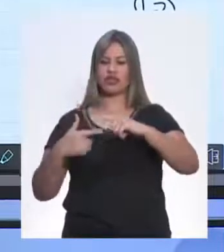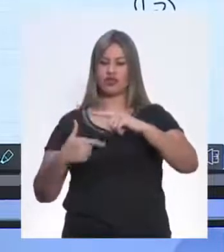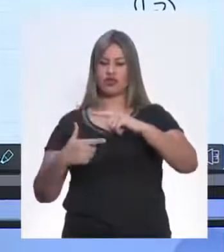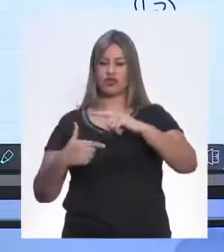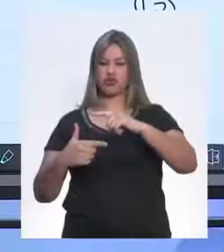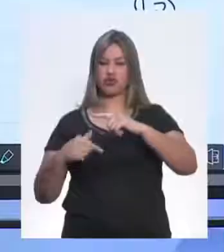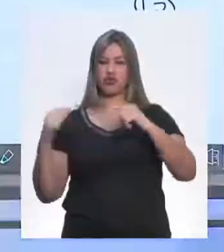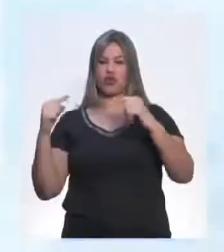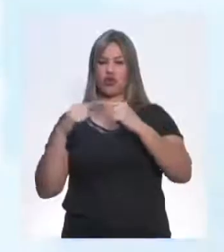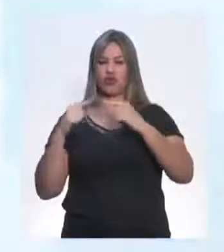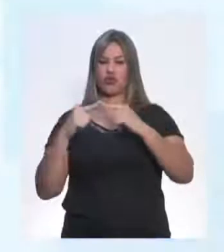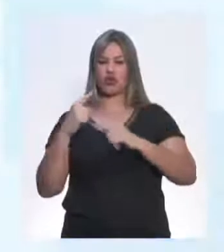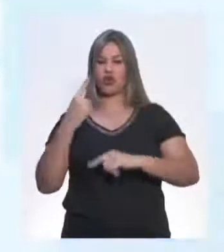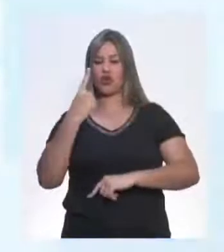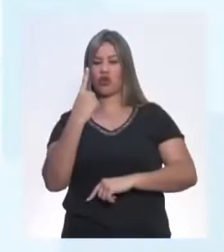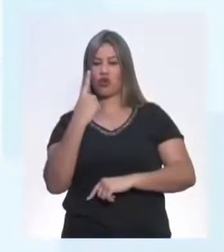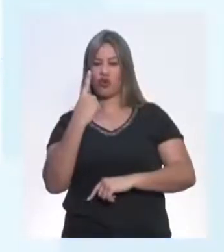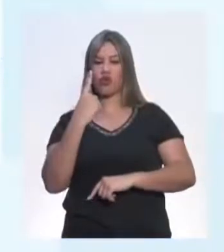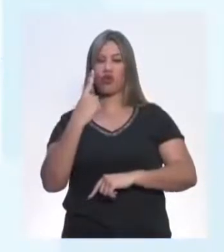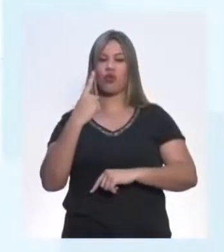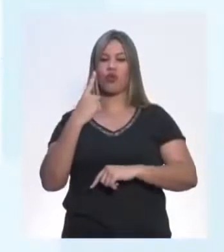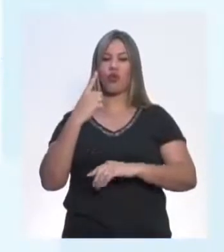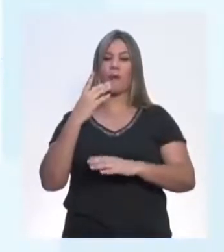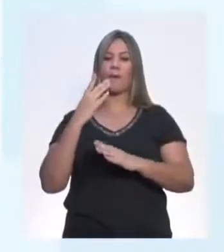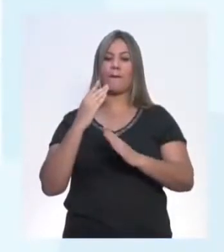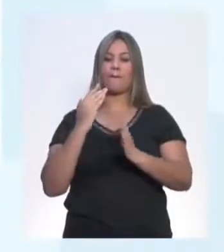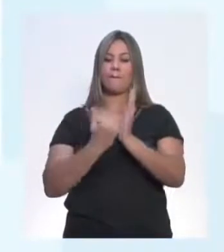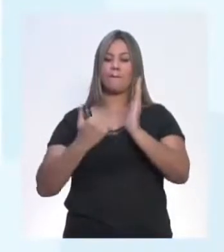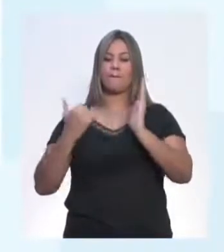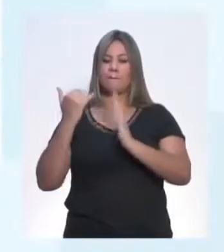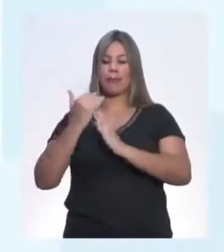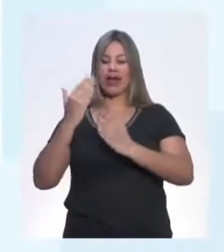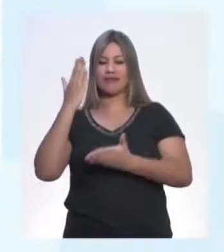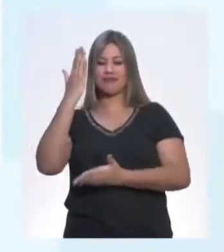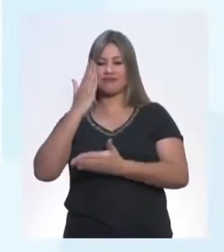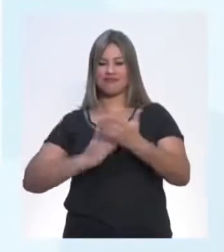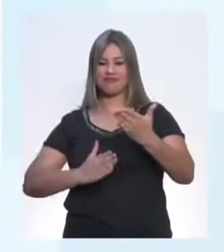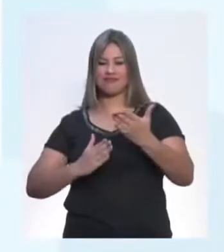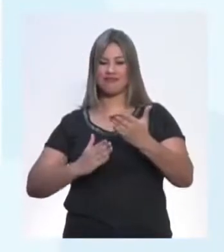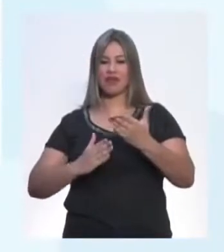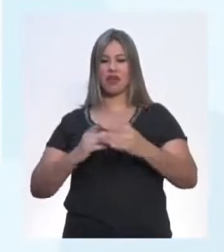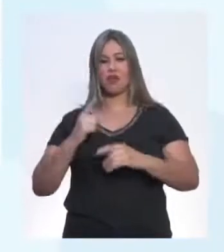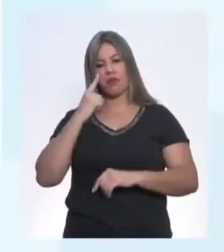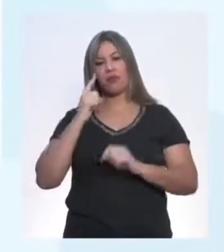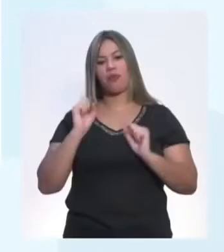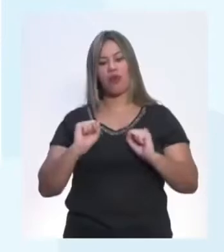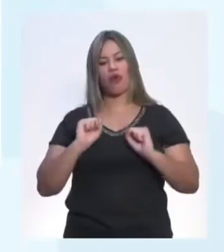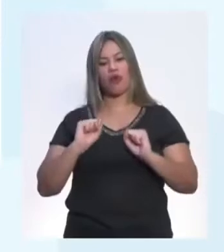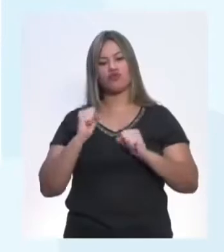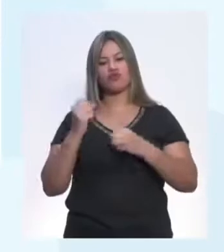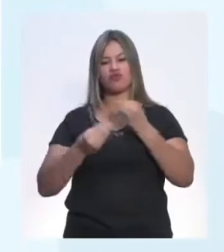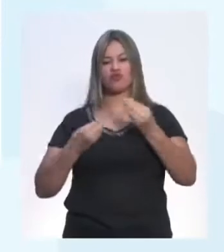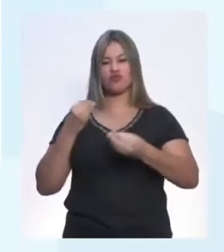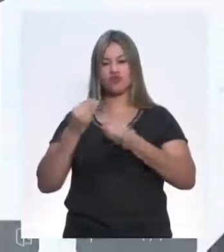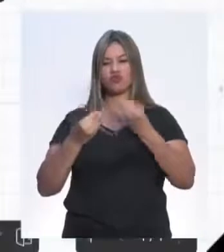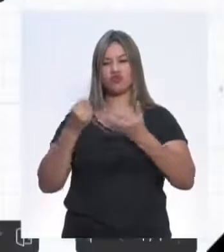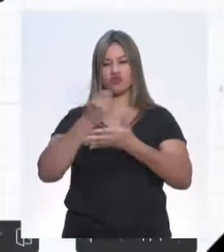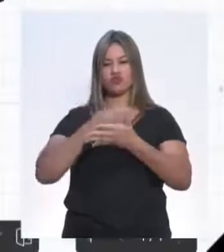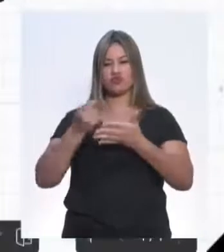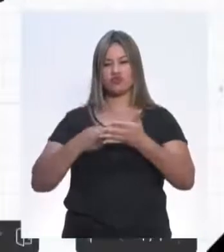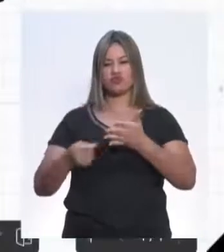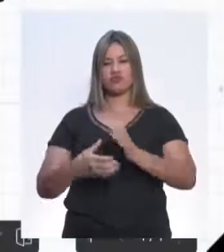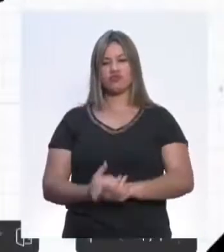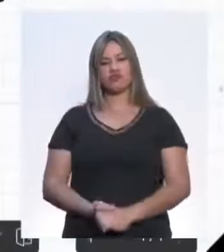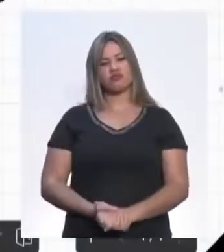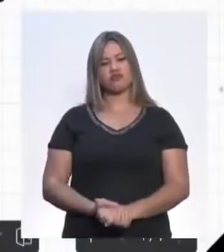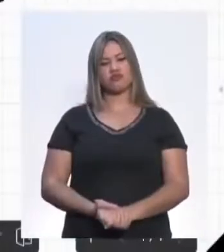mais é do que o inteiro e mais uma parte, né? Isso, mais um pedacinho. Eu posso escrever assim, não posso? Ó. Não é